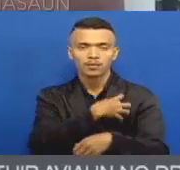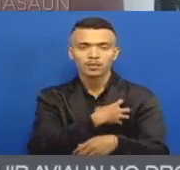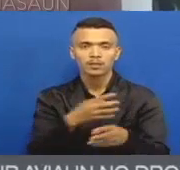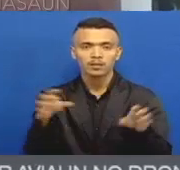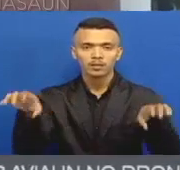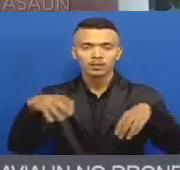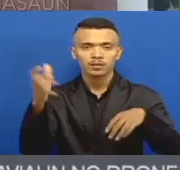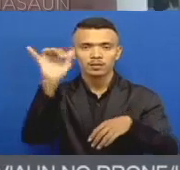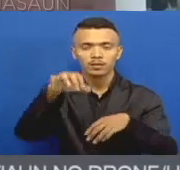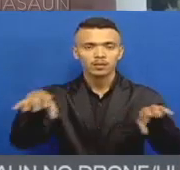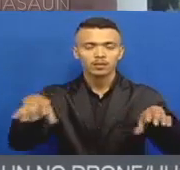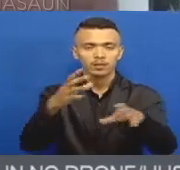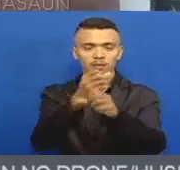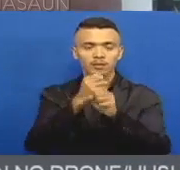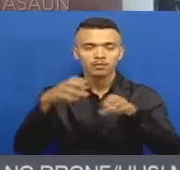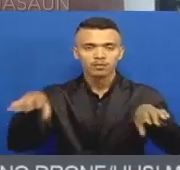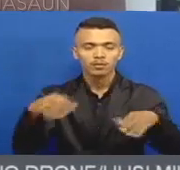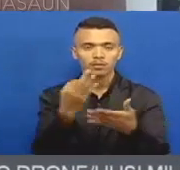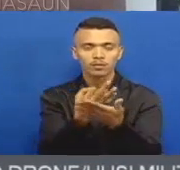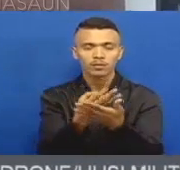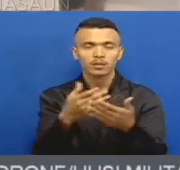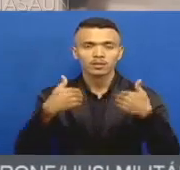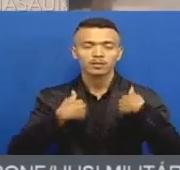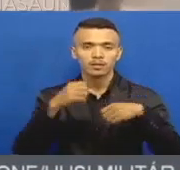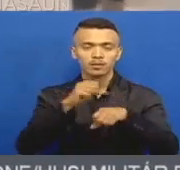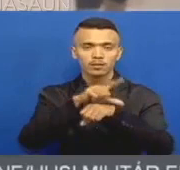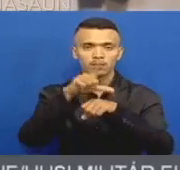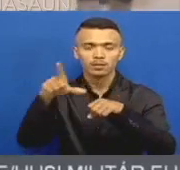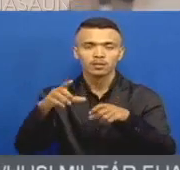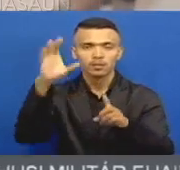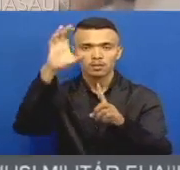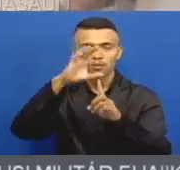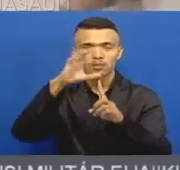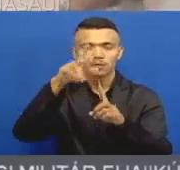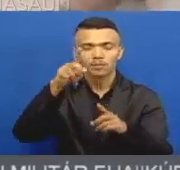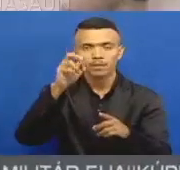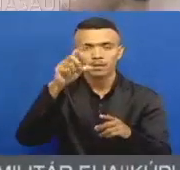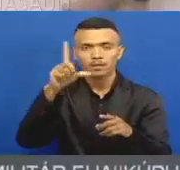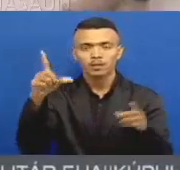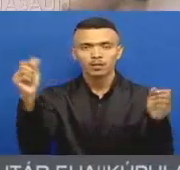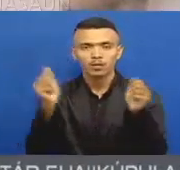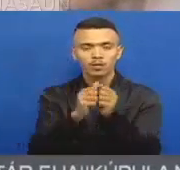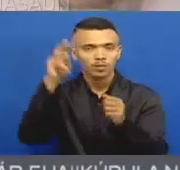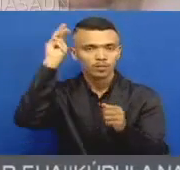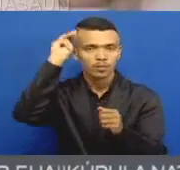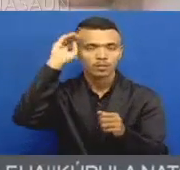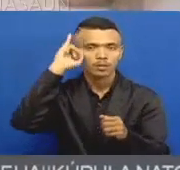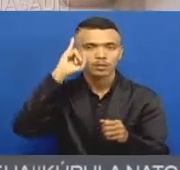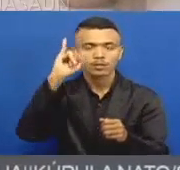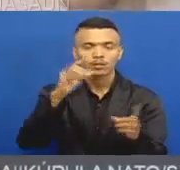sin falta o san era forma y parte social ni foi na Leisne, comando geral Penitele. O Ministério